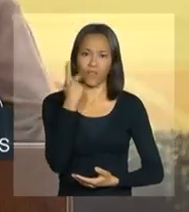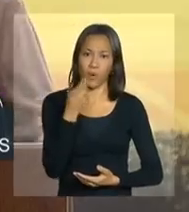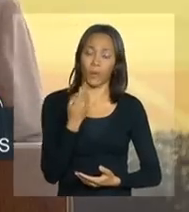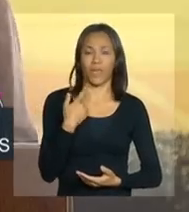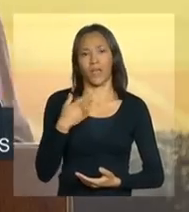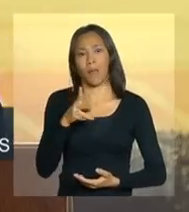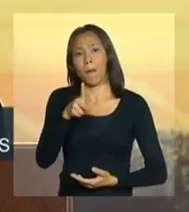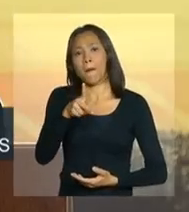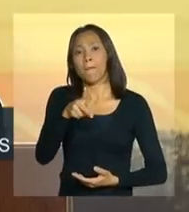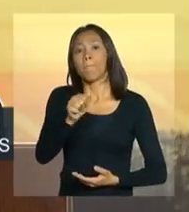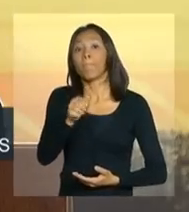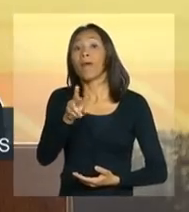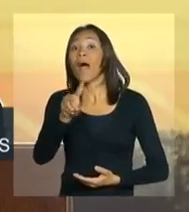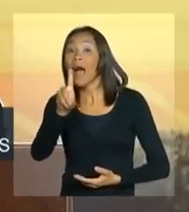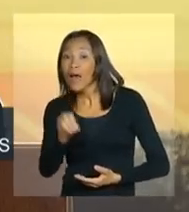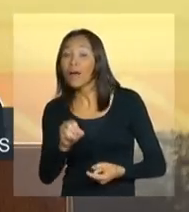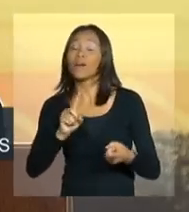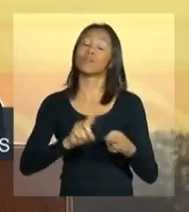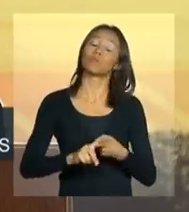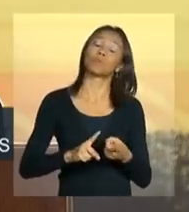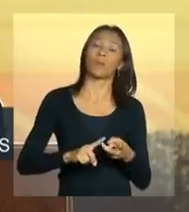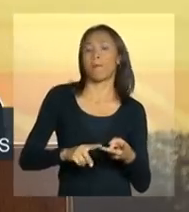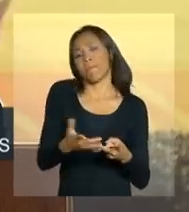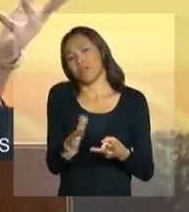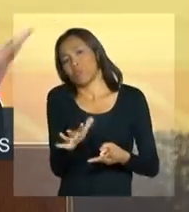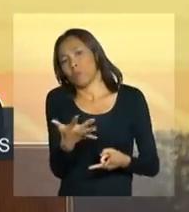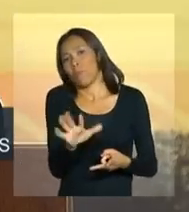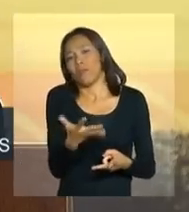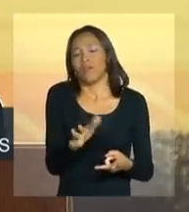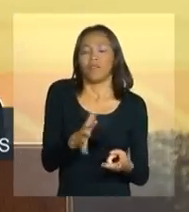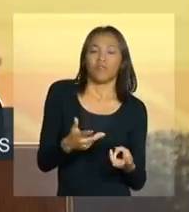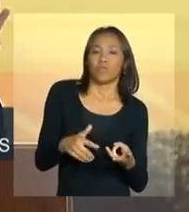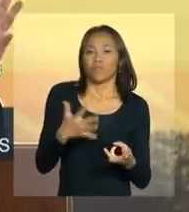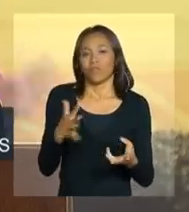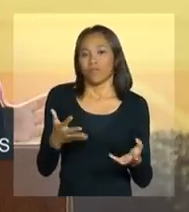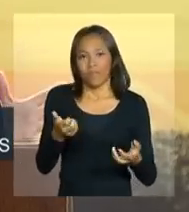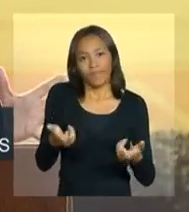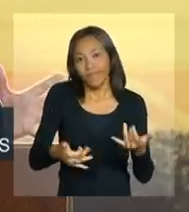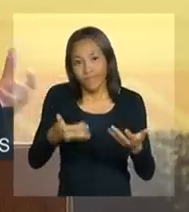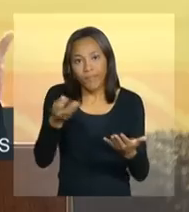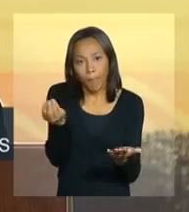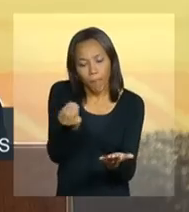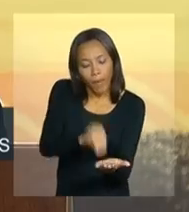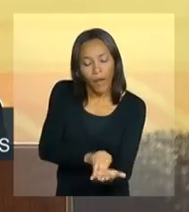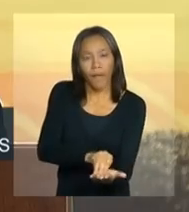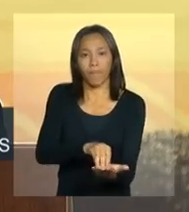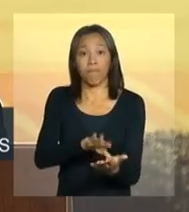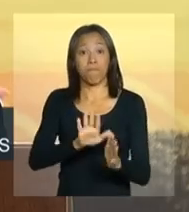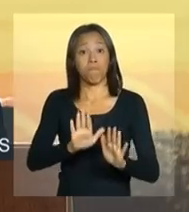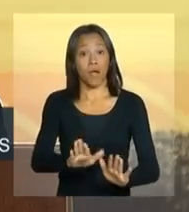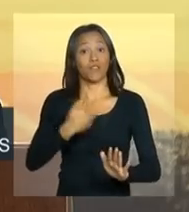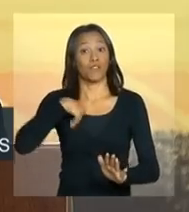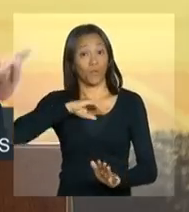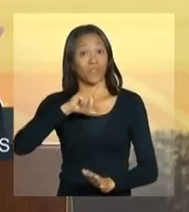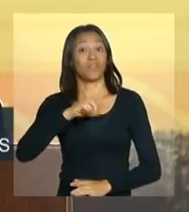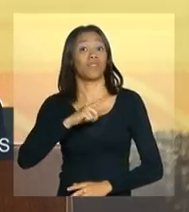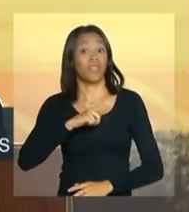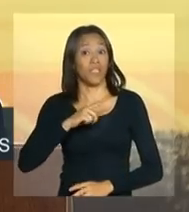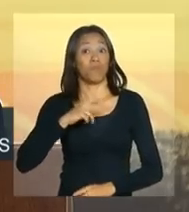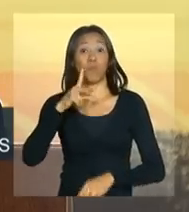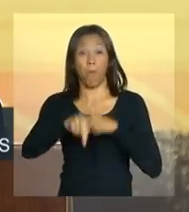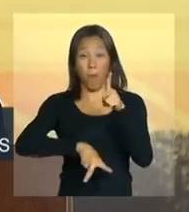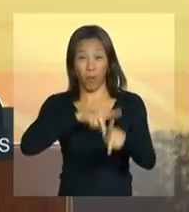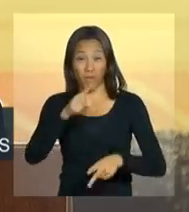Pardo que falou que era mais ou menos assim ou assado na verdade nós temos uma população